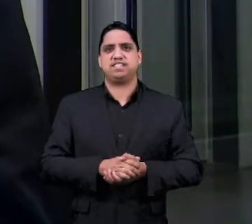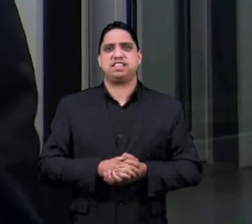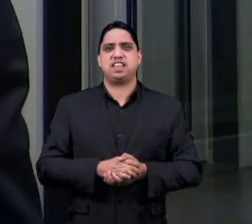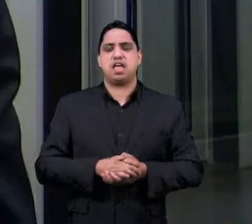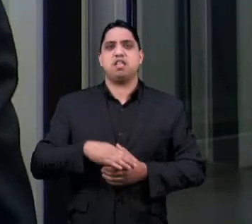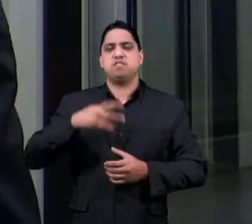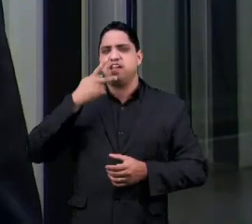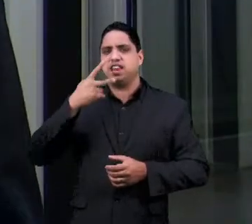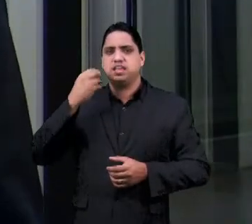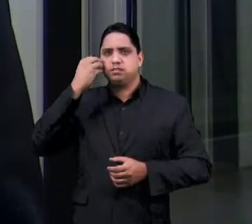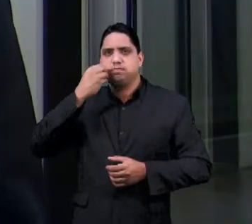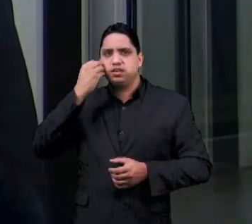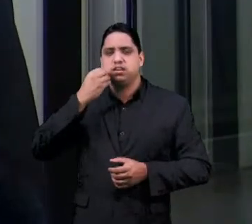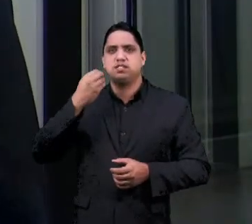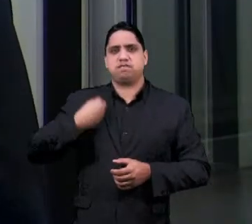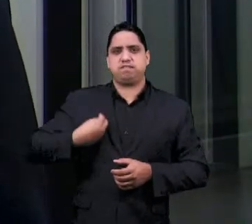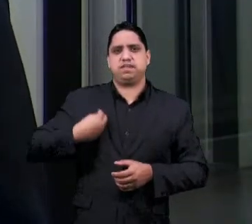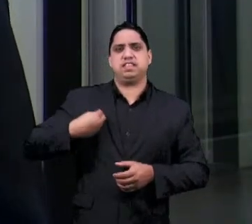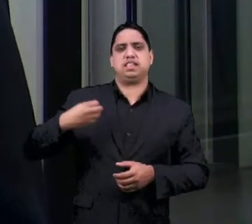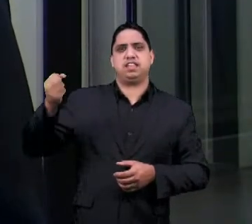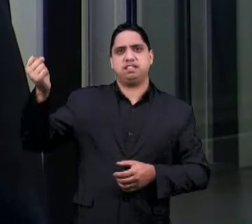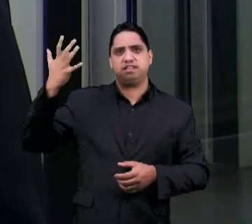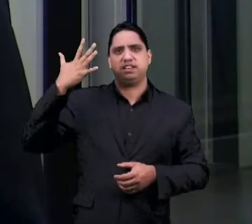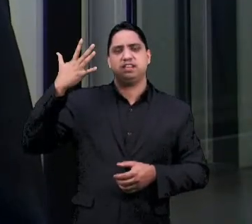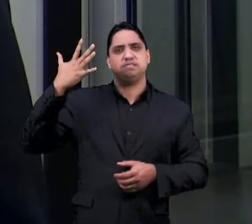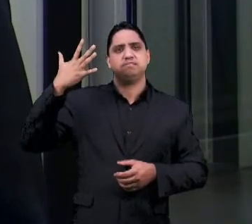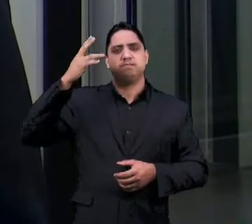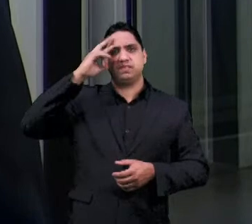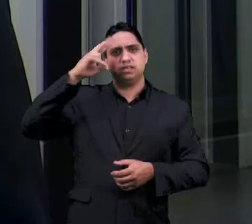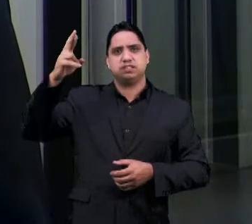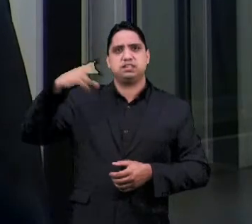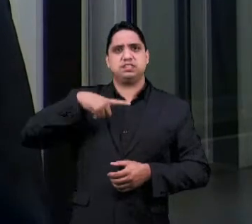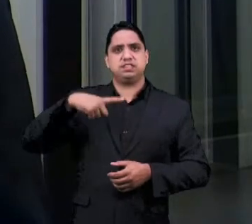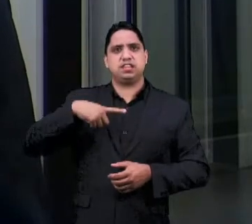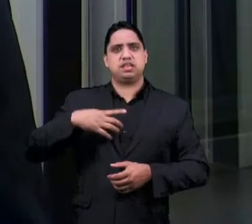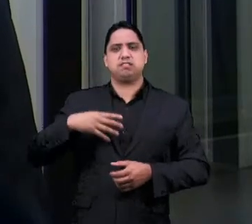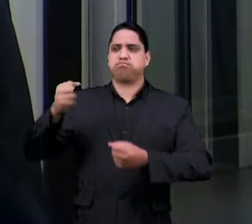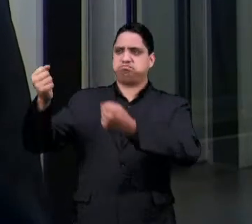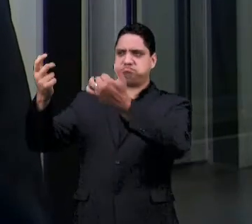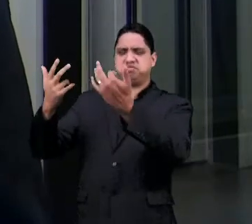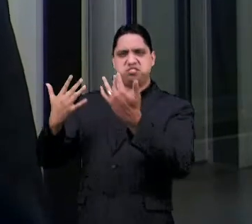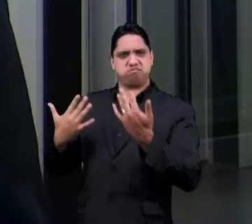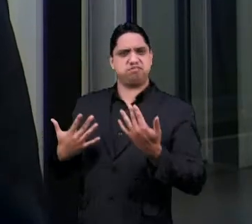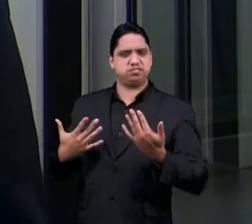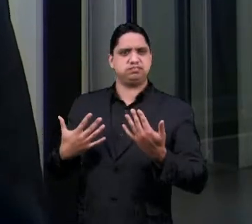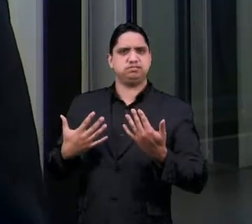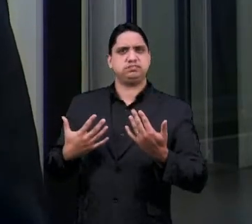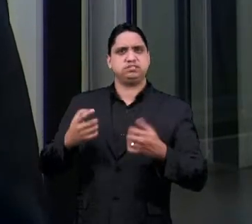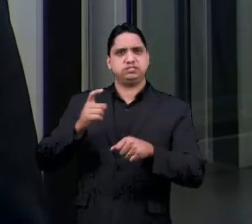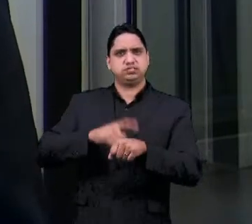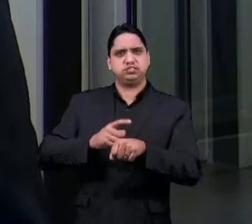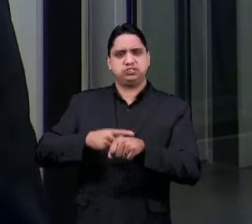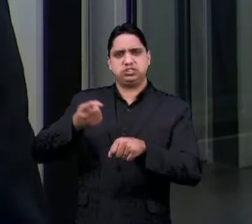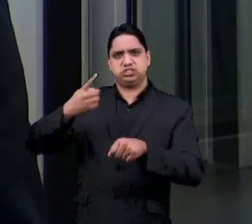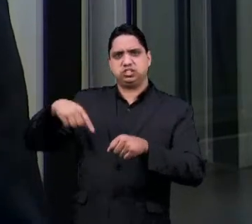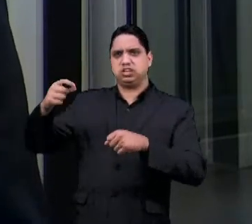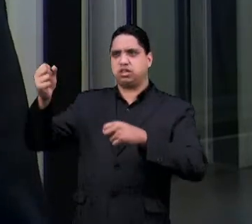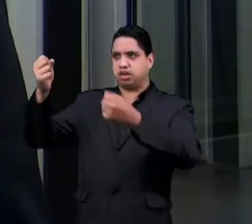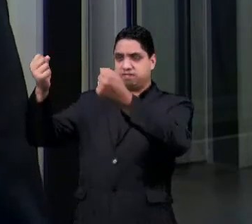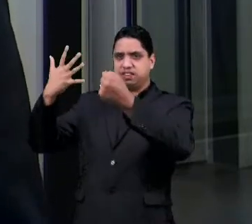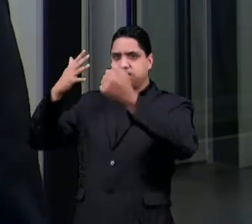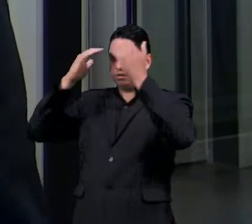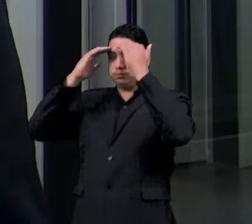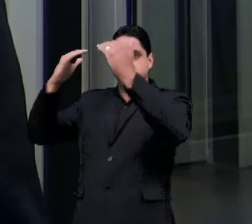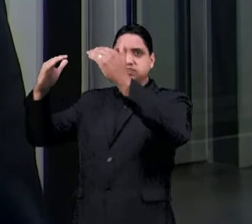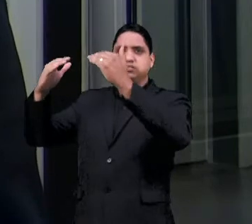no início de vida revelada, e isso o Senhor tem honrado muito. Quando você atende uma revelação do Senhor,